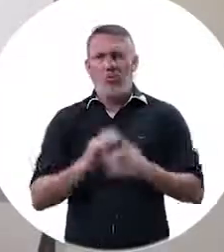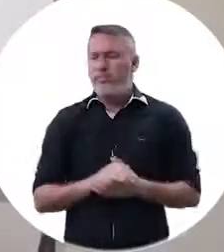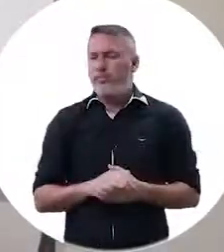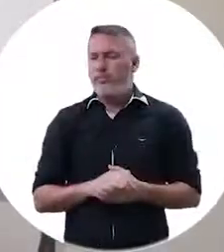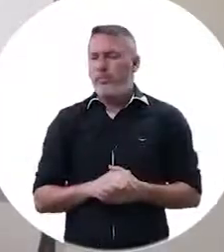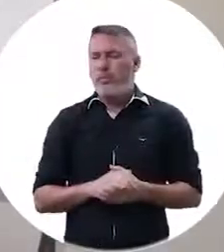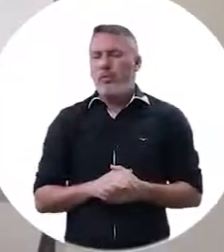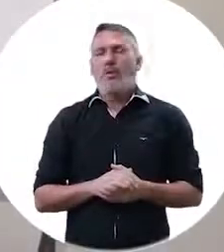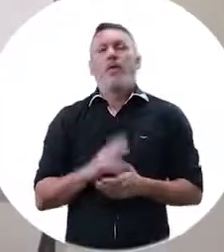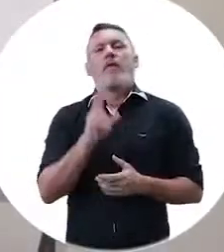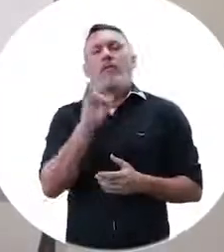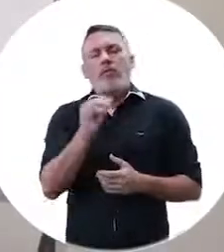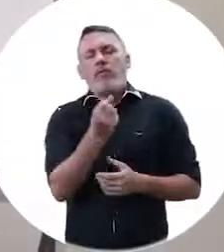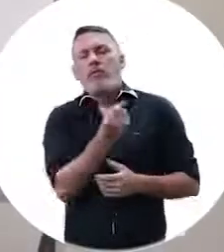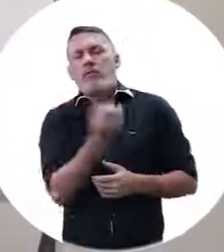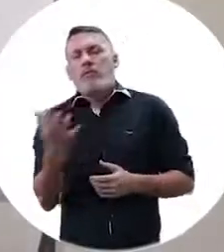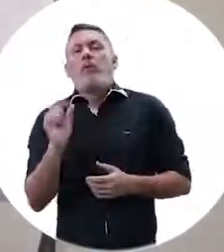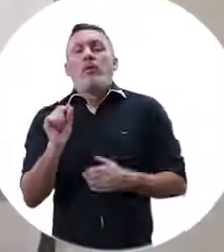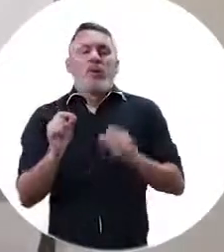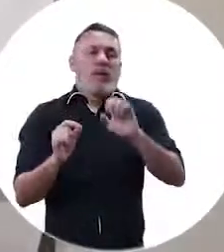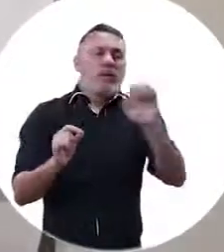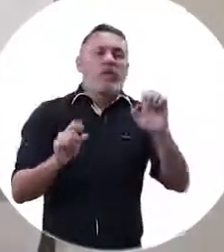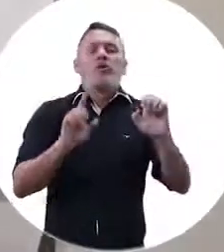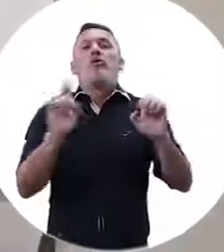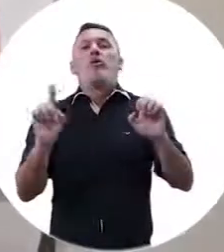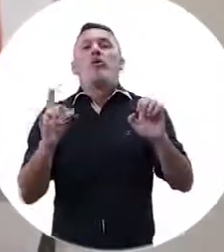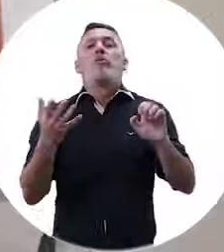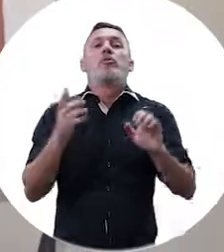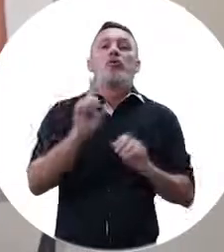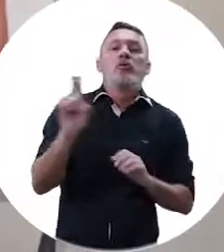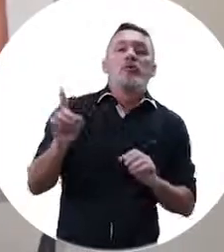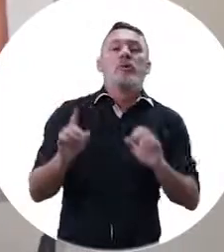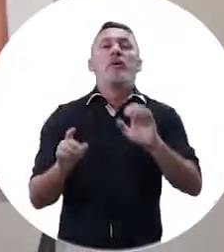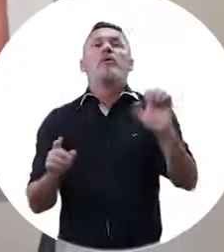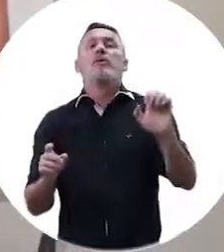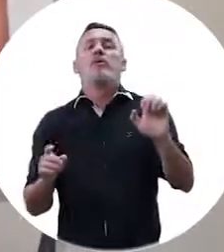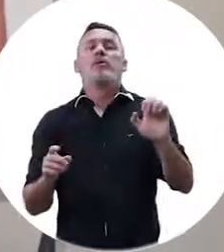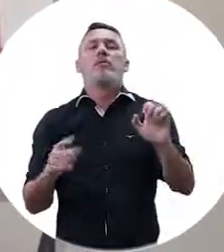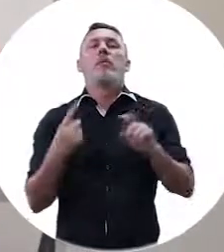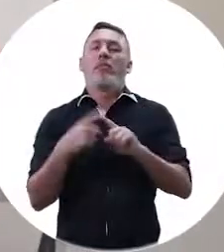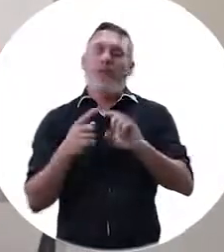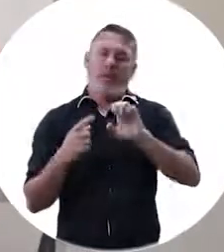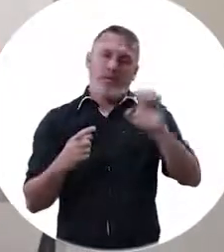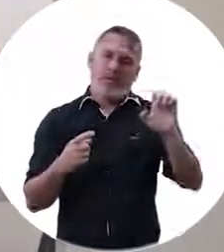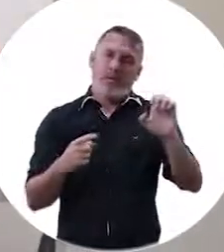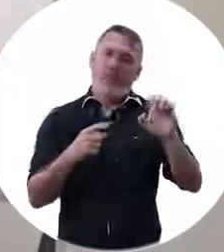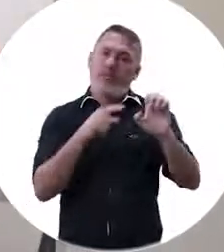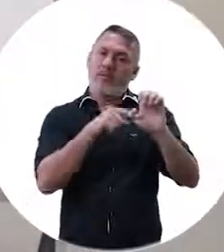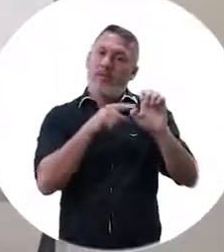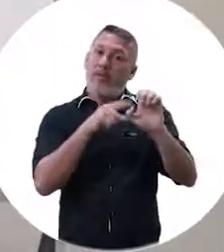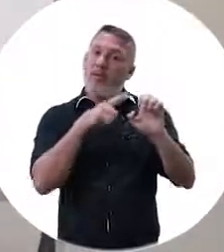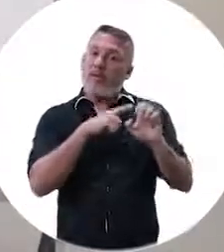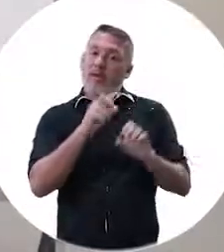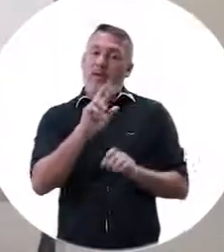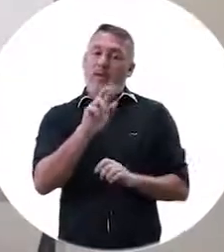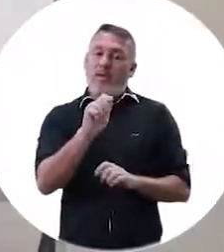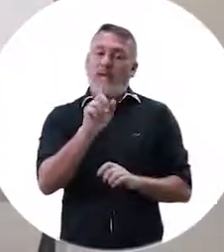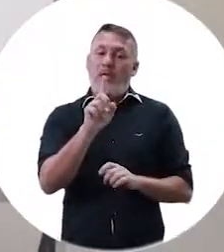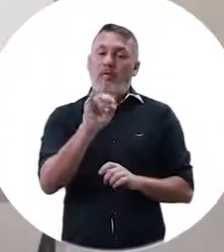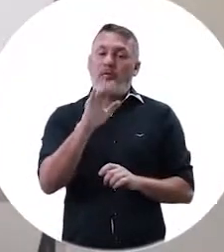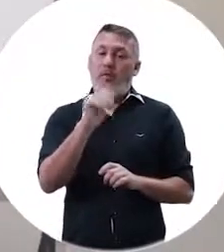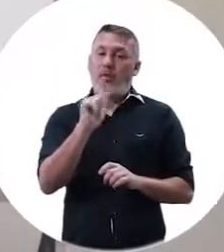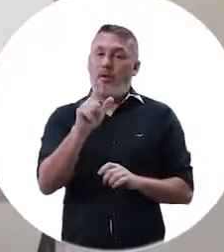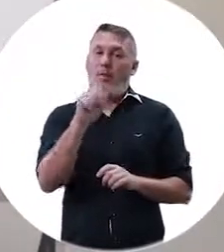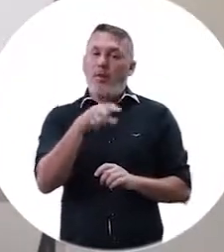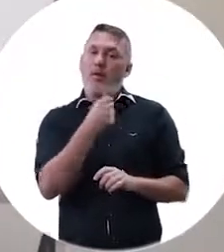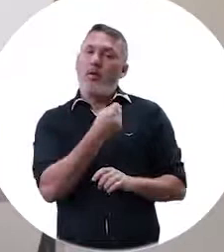novo. Vou enumerar daqui da esquerda para a direita ou da direita para a esquerda? Da esquerda para a direita. Os radicais